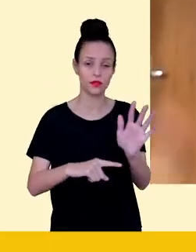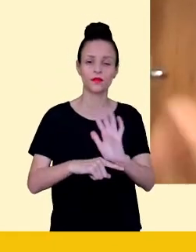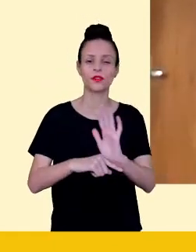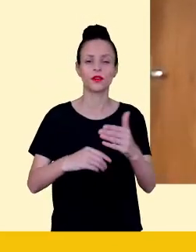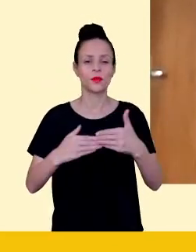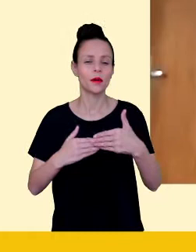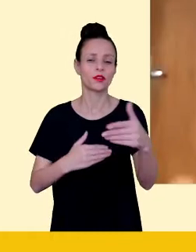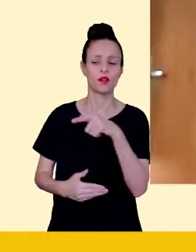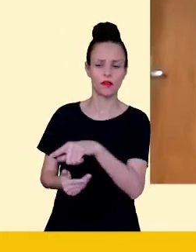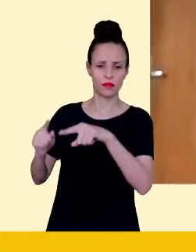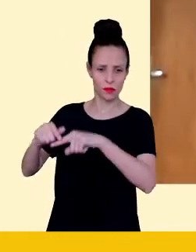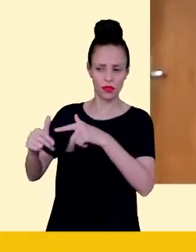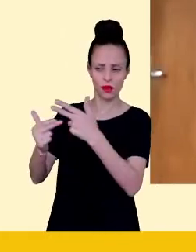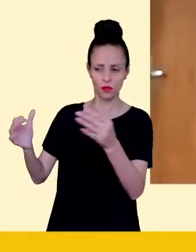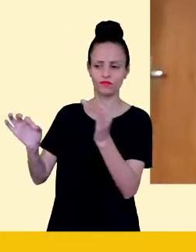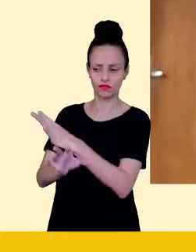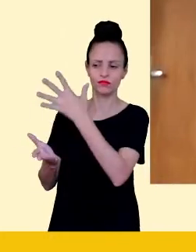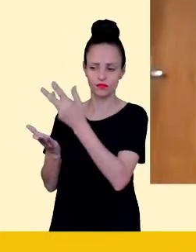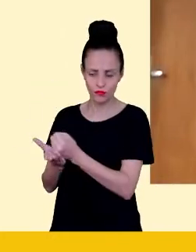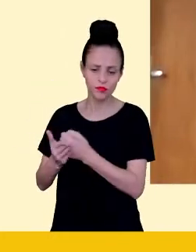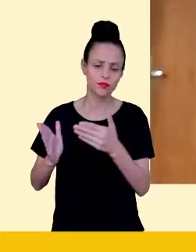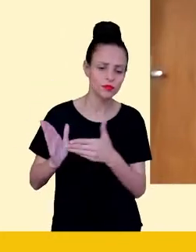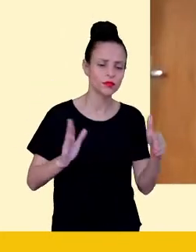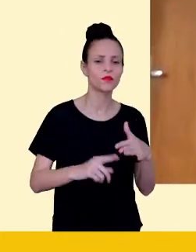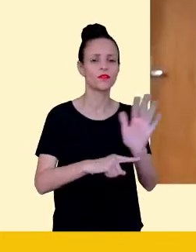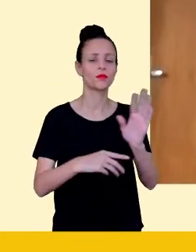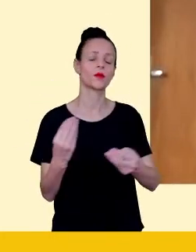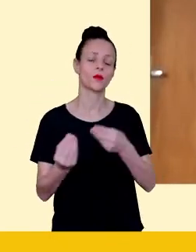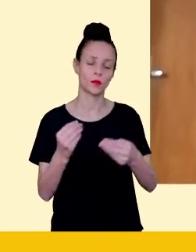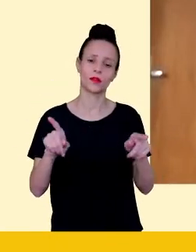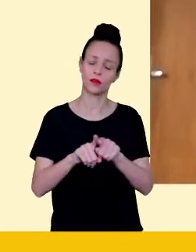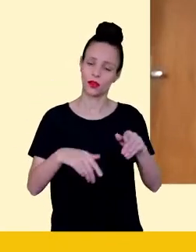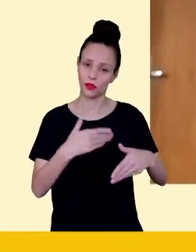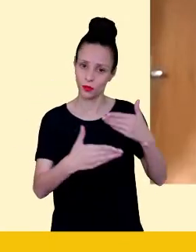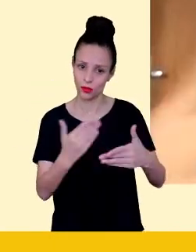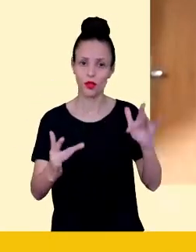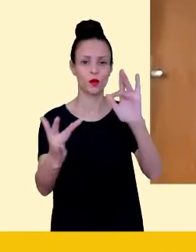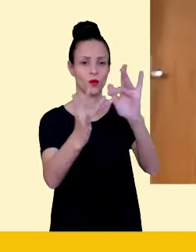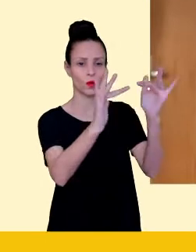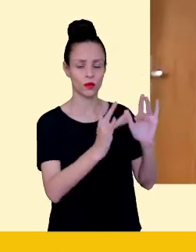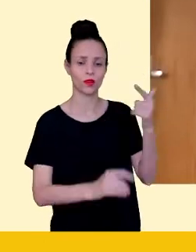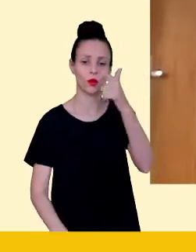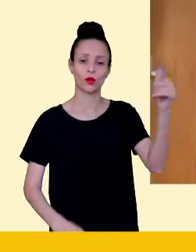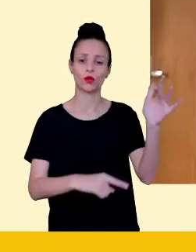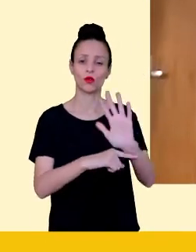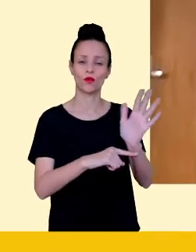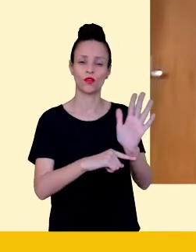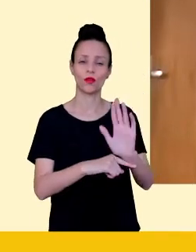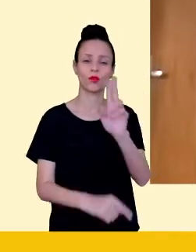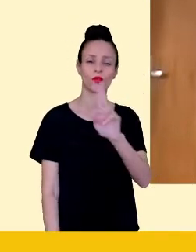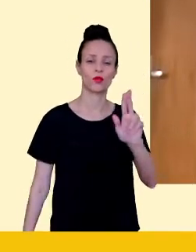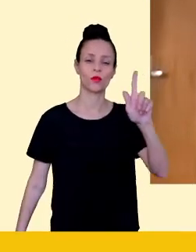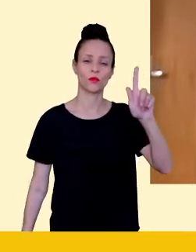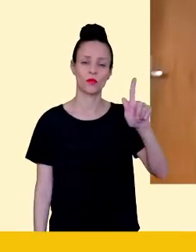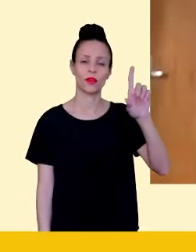entendendo que filme seria esse a partir desse material. E, enfim, nesse processo a gente entrou